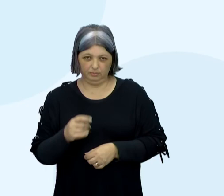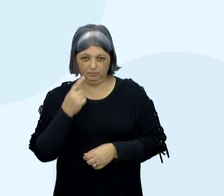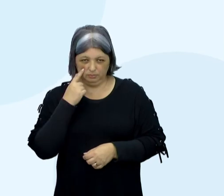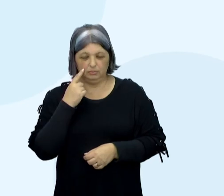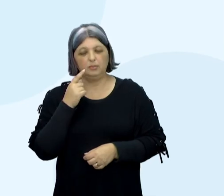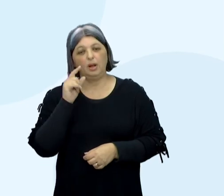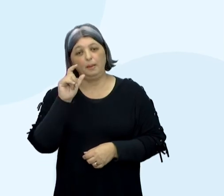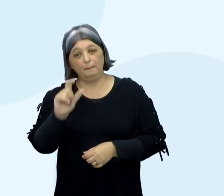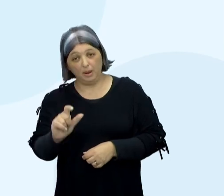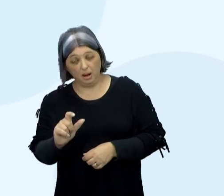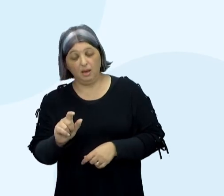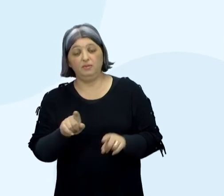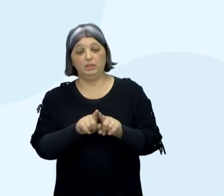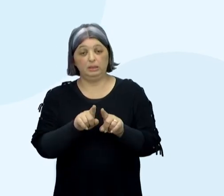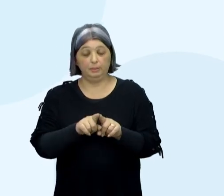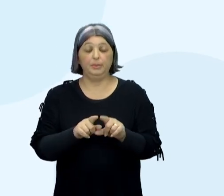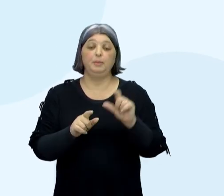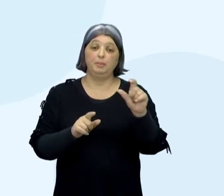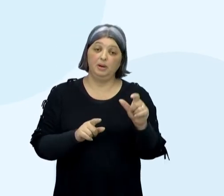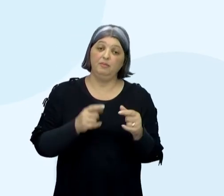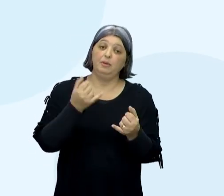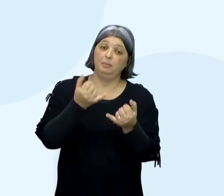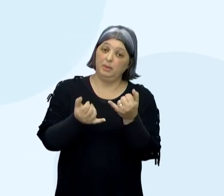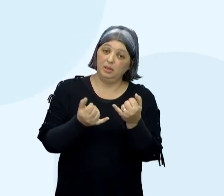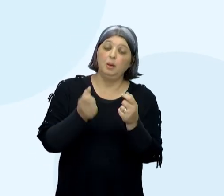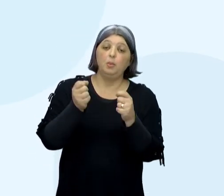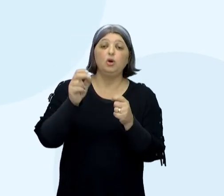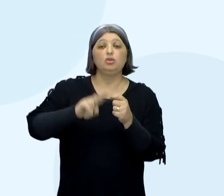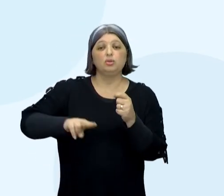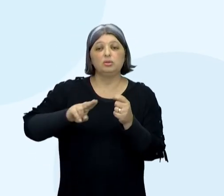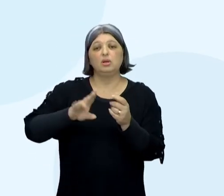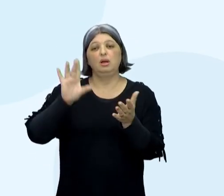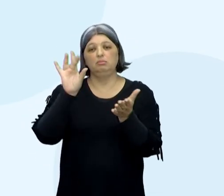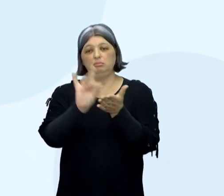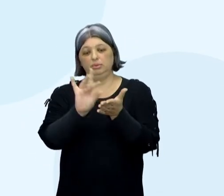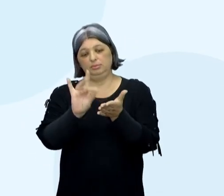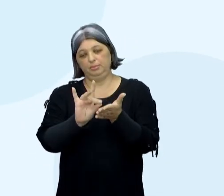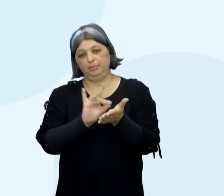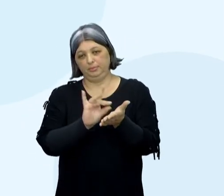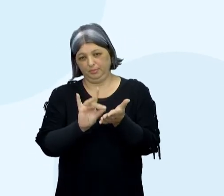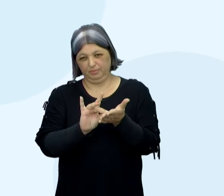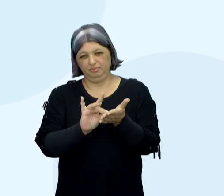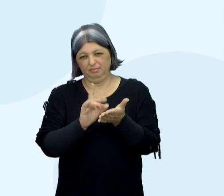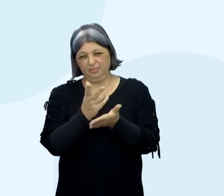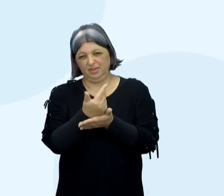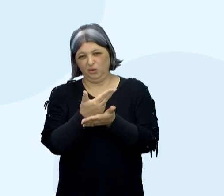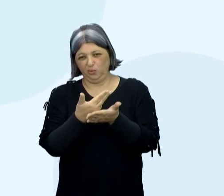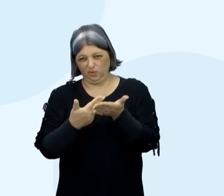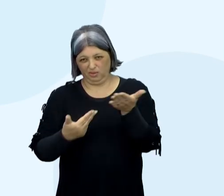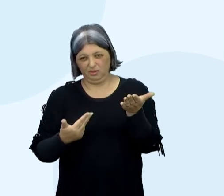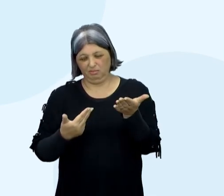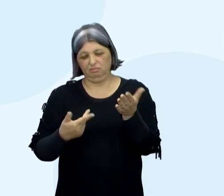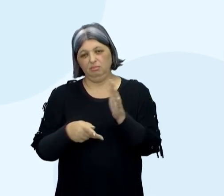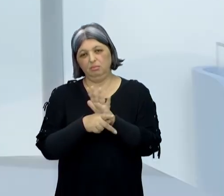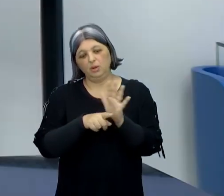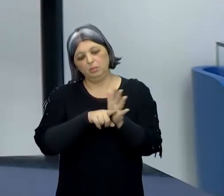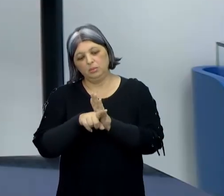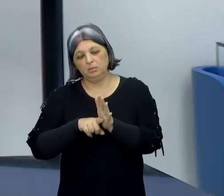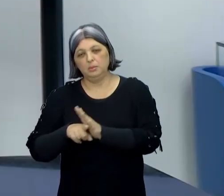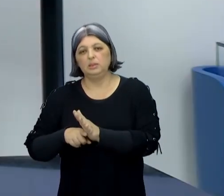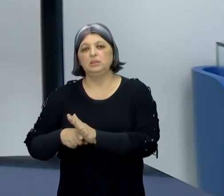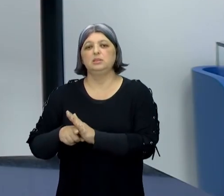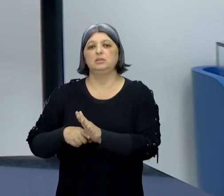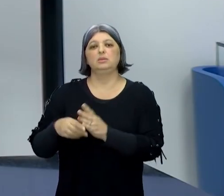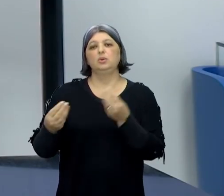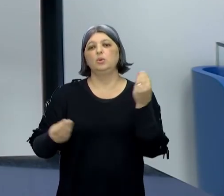Palavras e sinônimos. E aí também a gente pode usar figurinhas, stickers, para fazer um mapa mental aí do